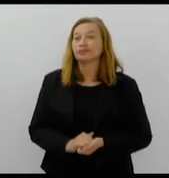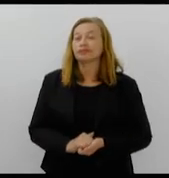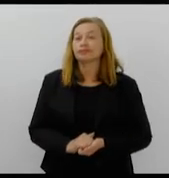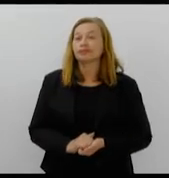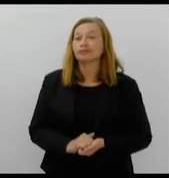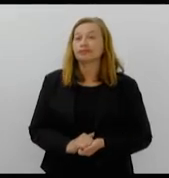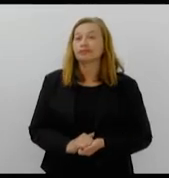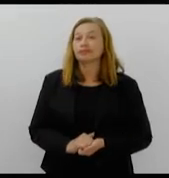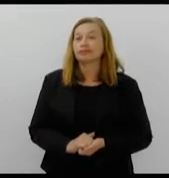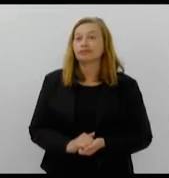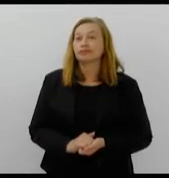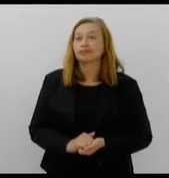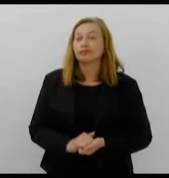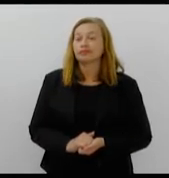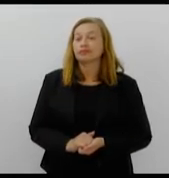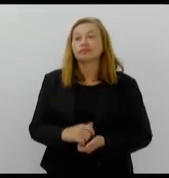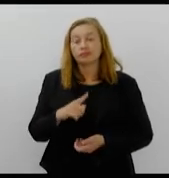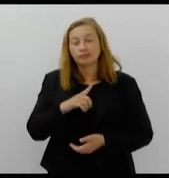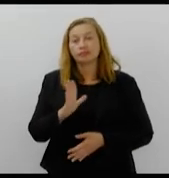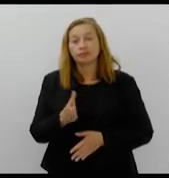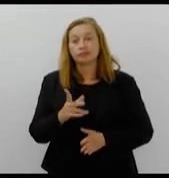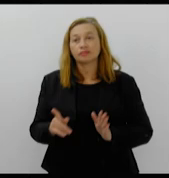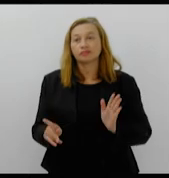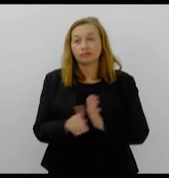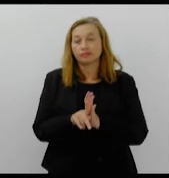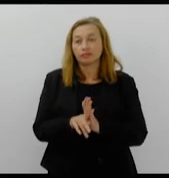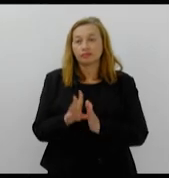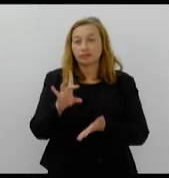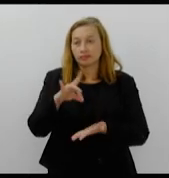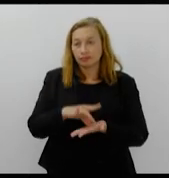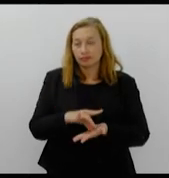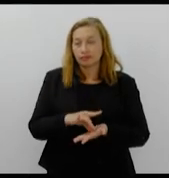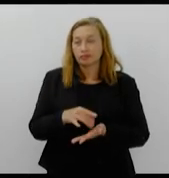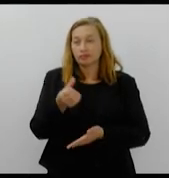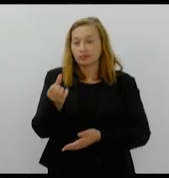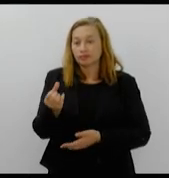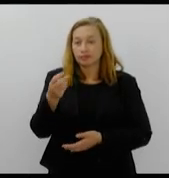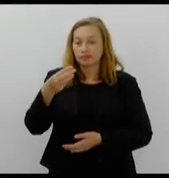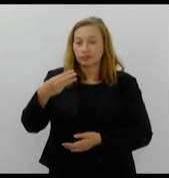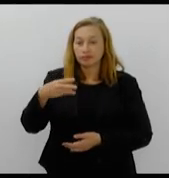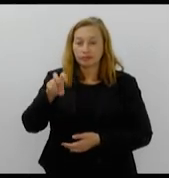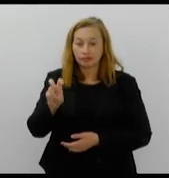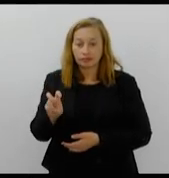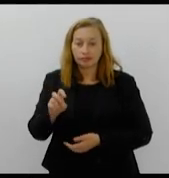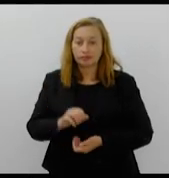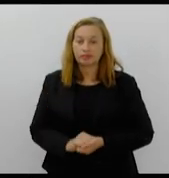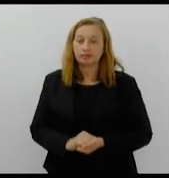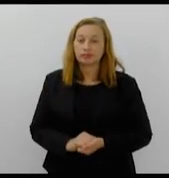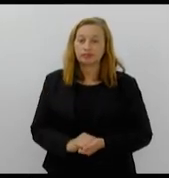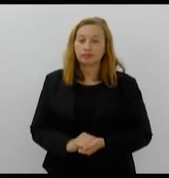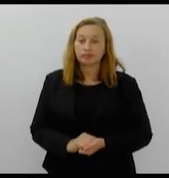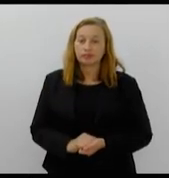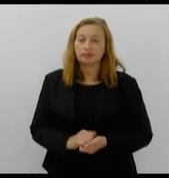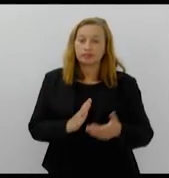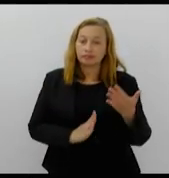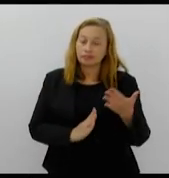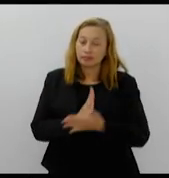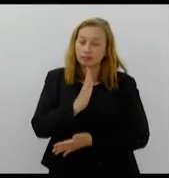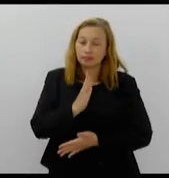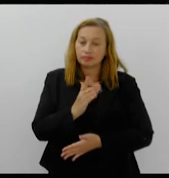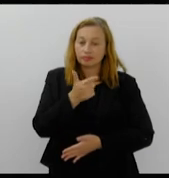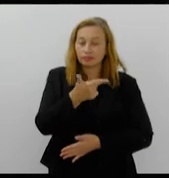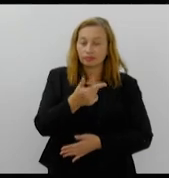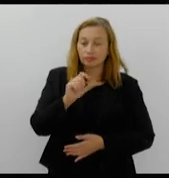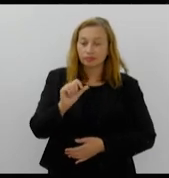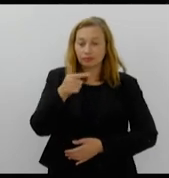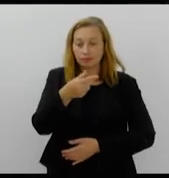Já tem o projeto original, 6635, foi aprovado em